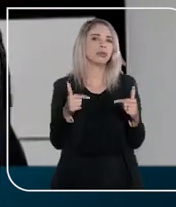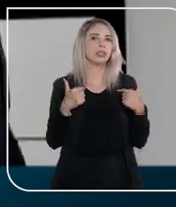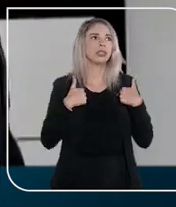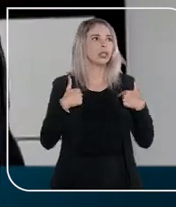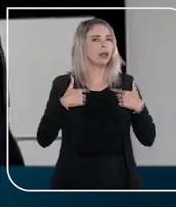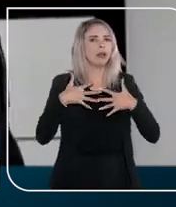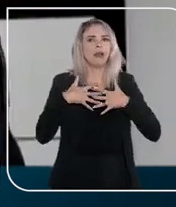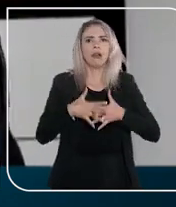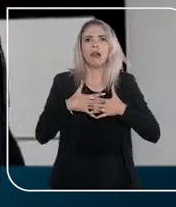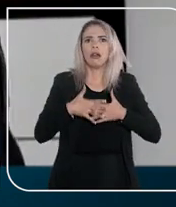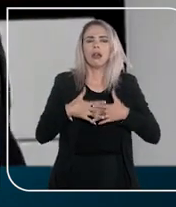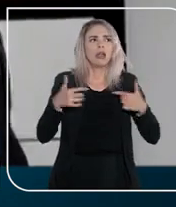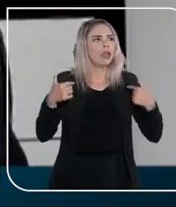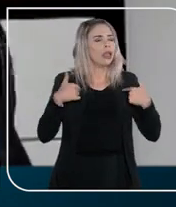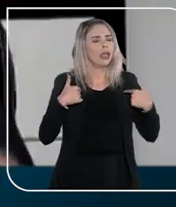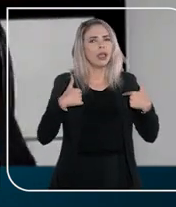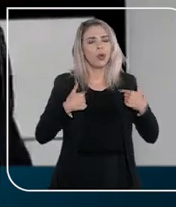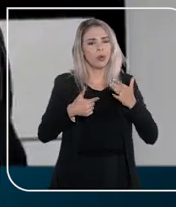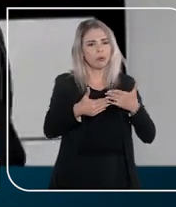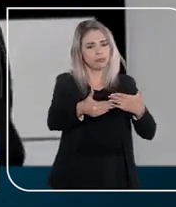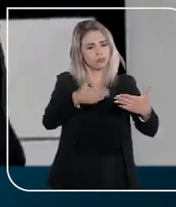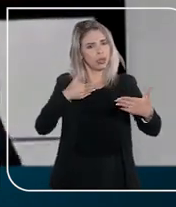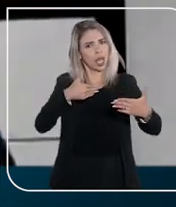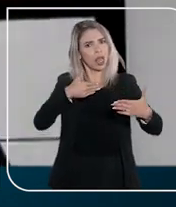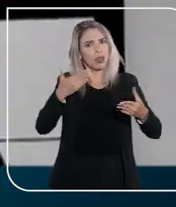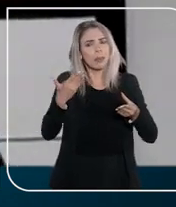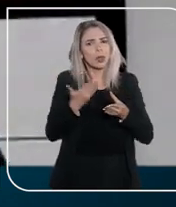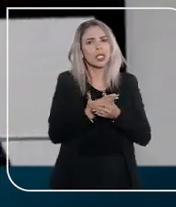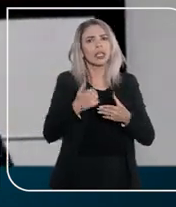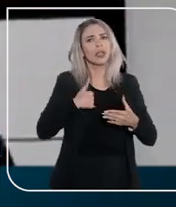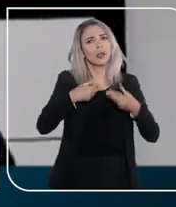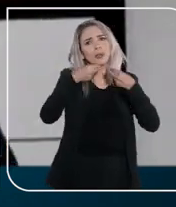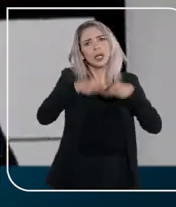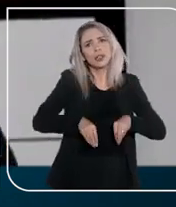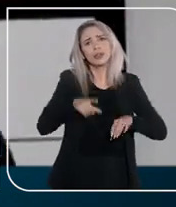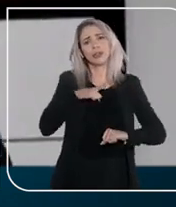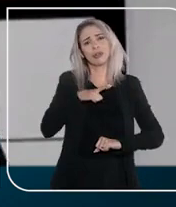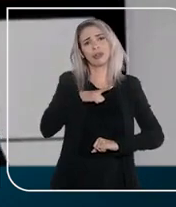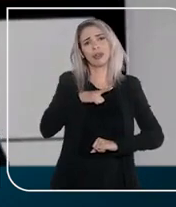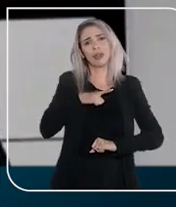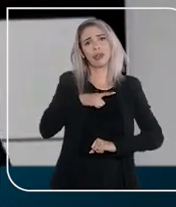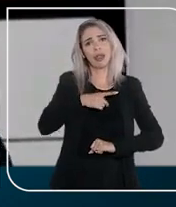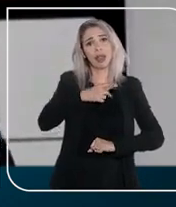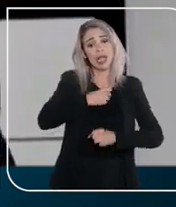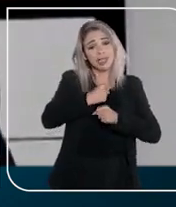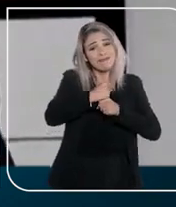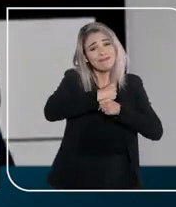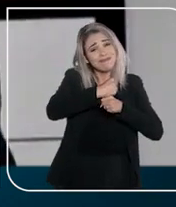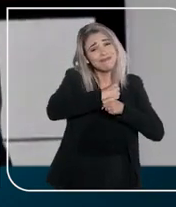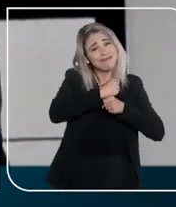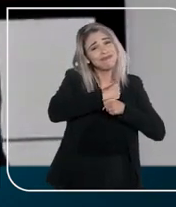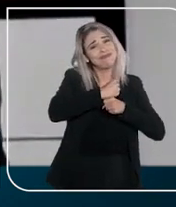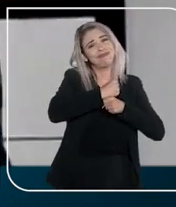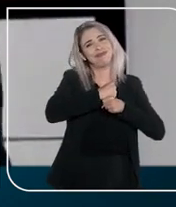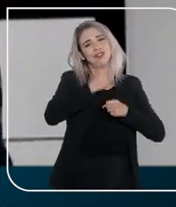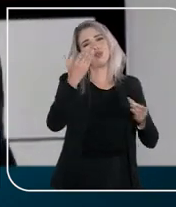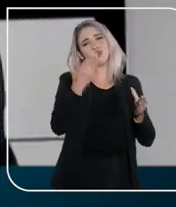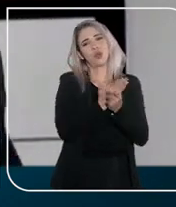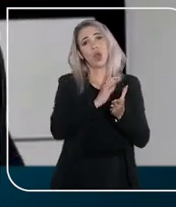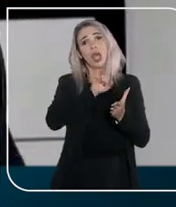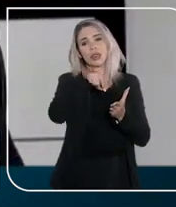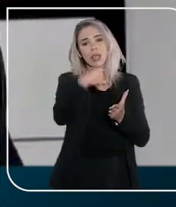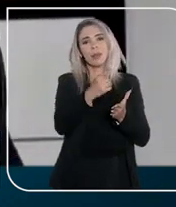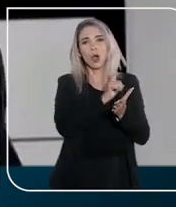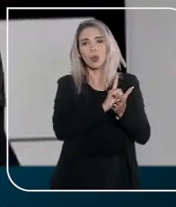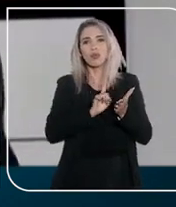um ônus a pena. Como disse o professor Fábio, em muitos casos, o candidato vai levar anos discutindo na justiça para poder ingressar.